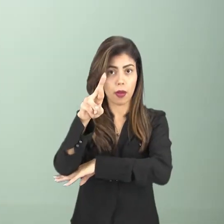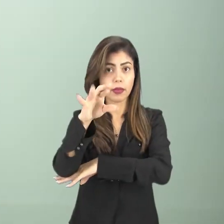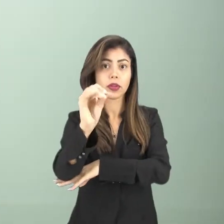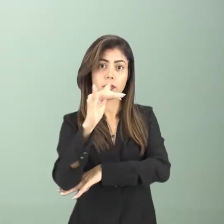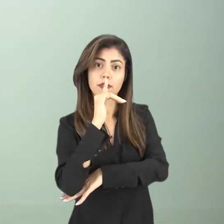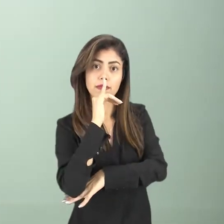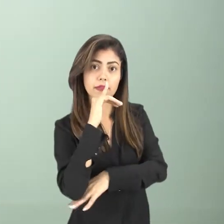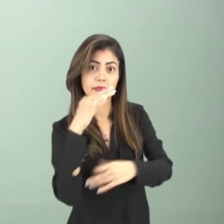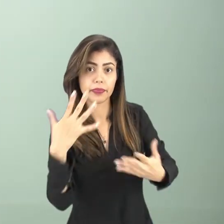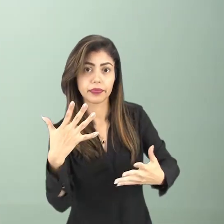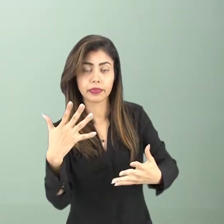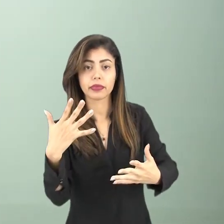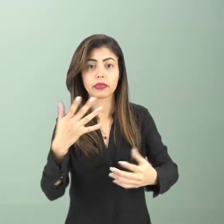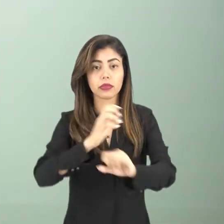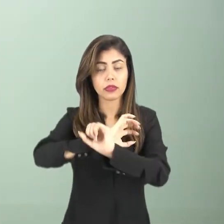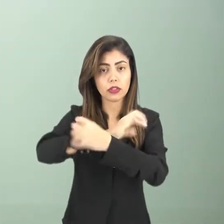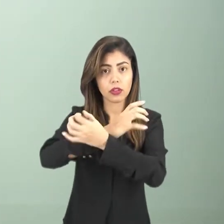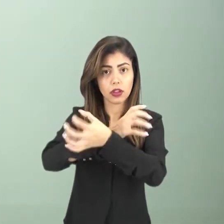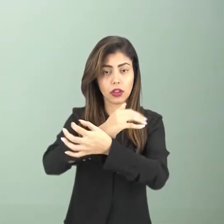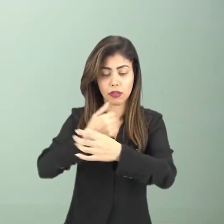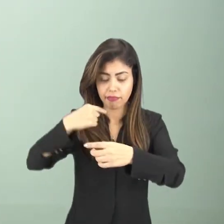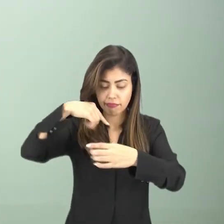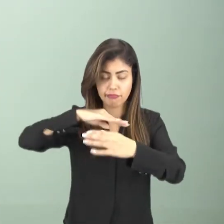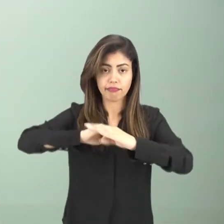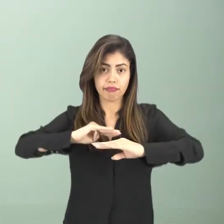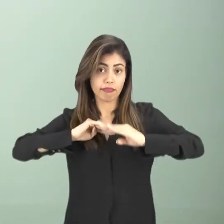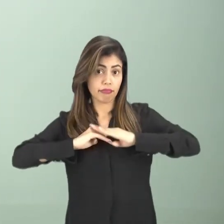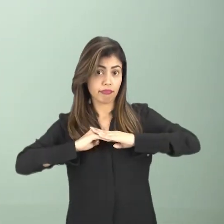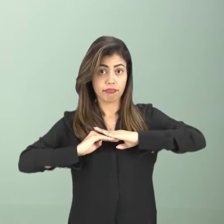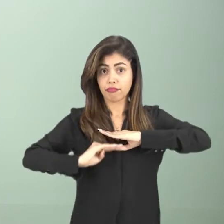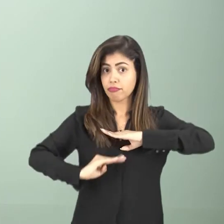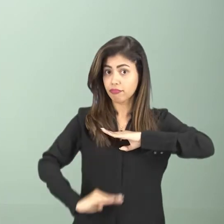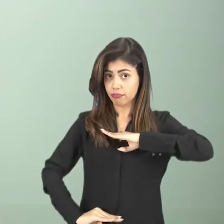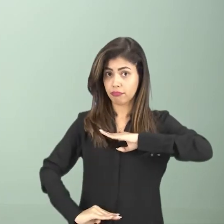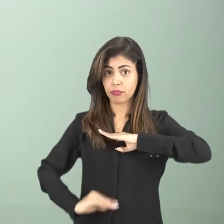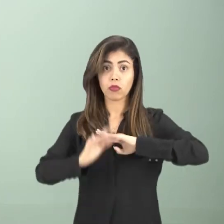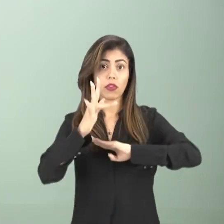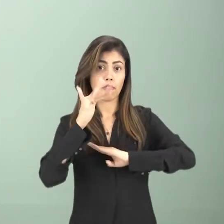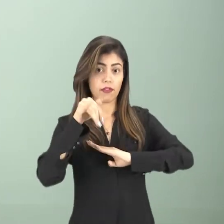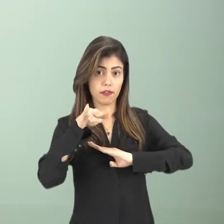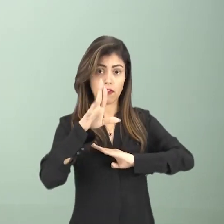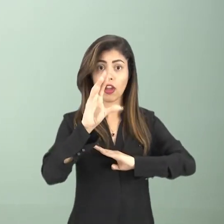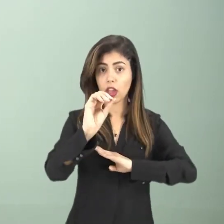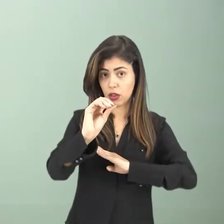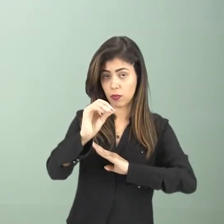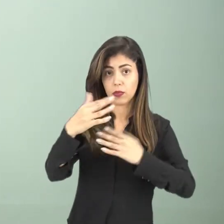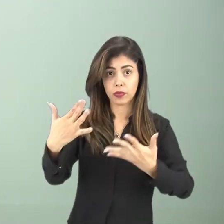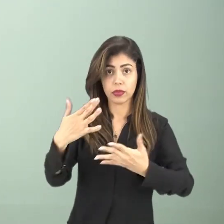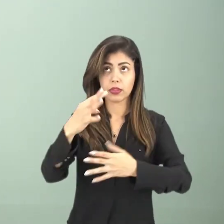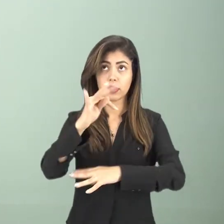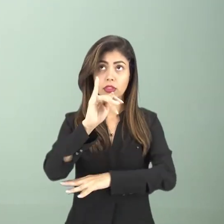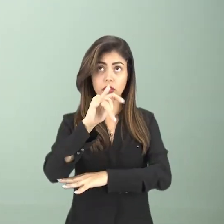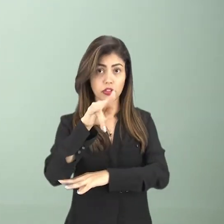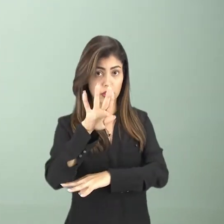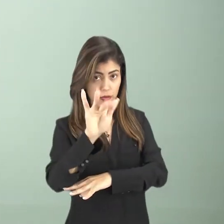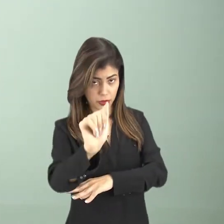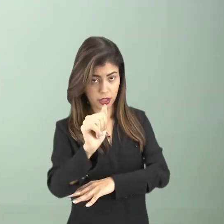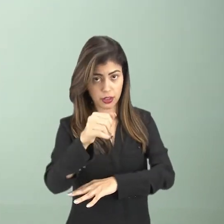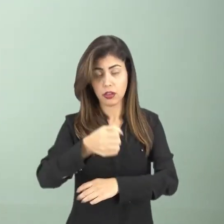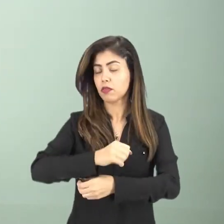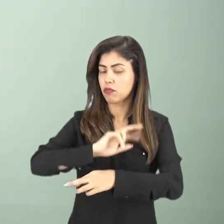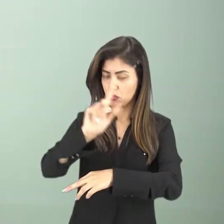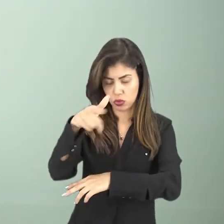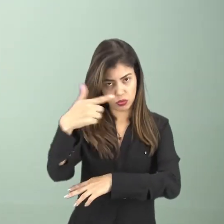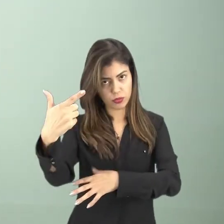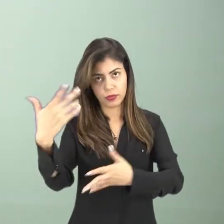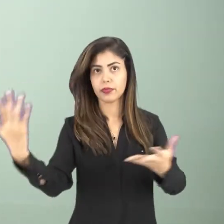por exemplo, e os ossos dos membros inferiores, como ali o fêmur, a tíbia e etc. Certo? Então a gente vai